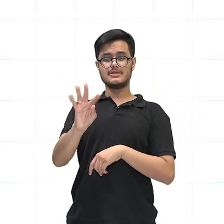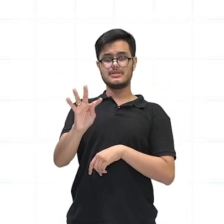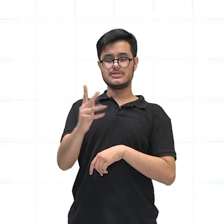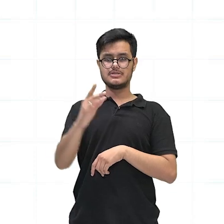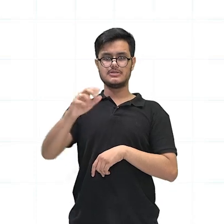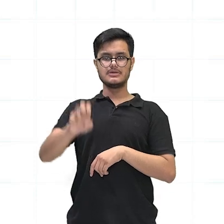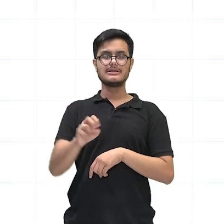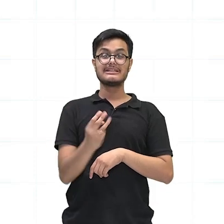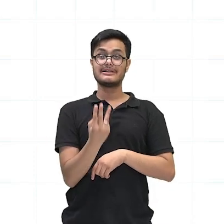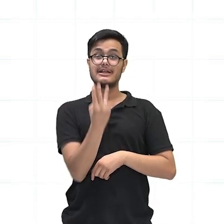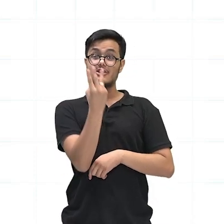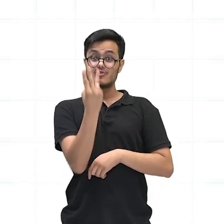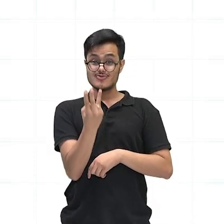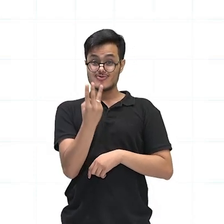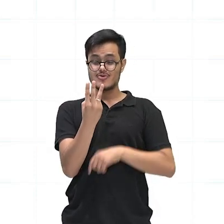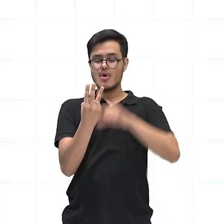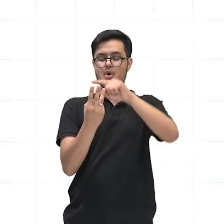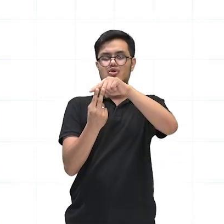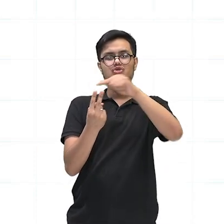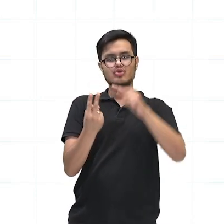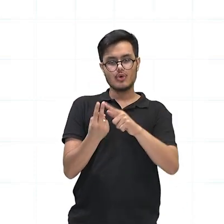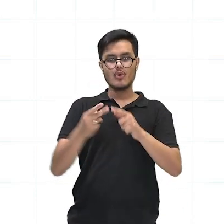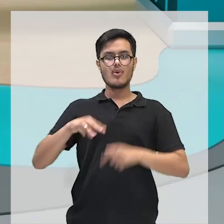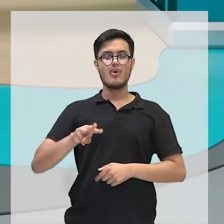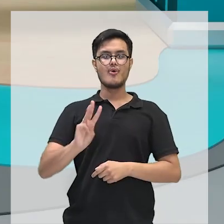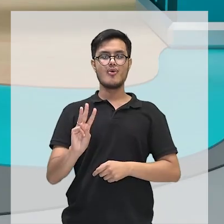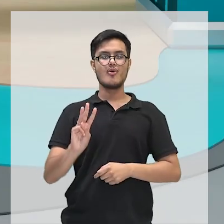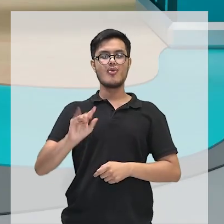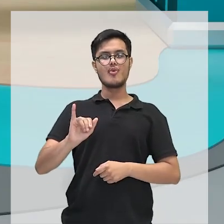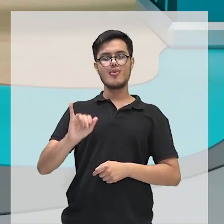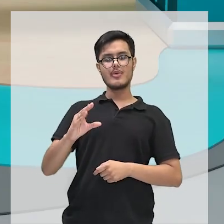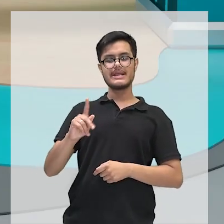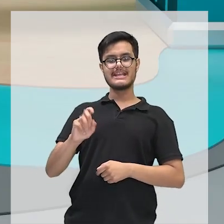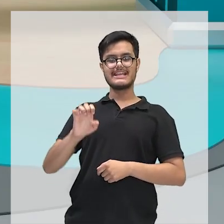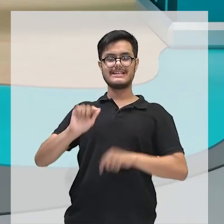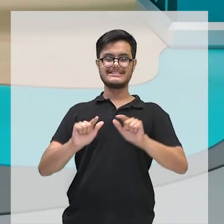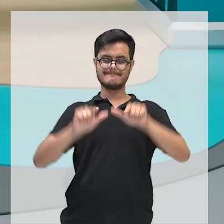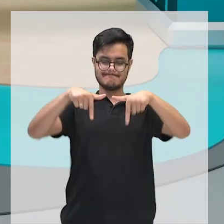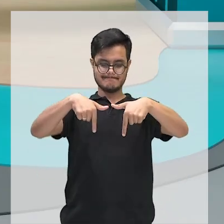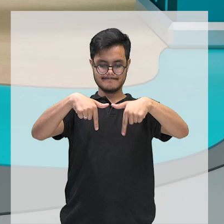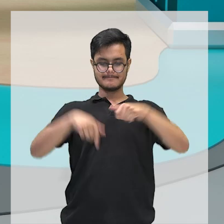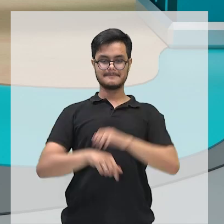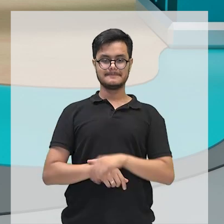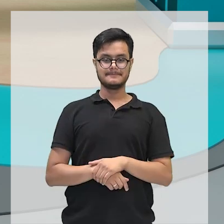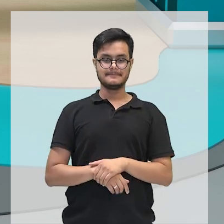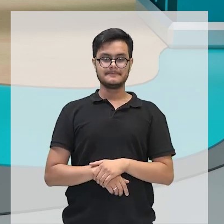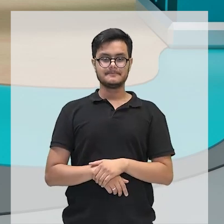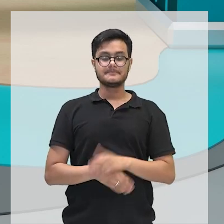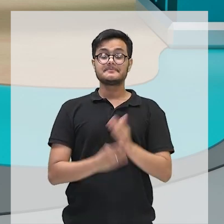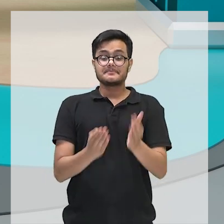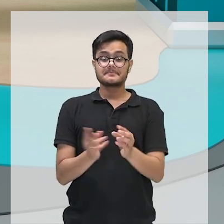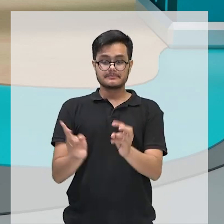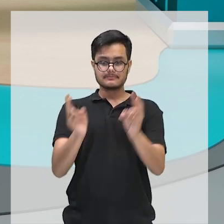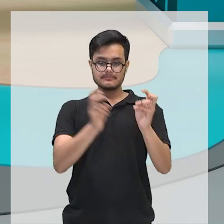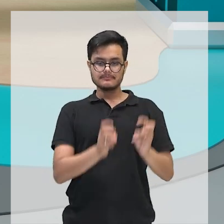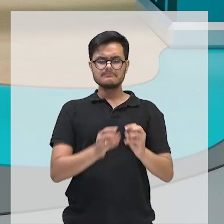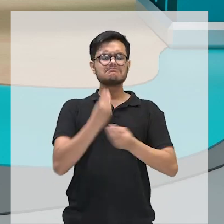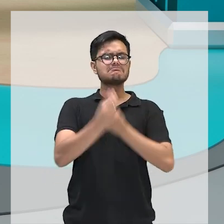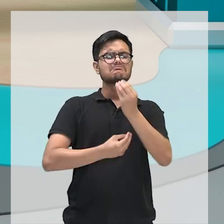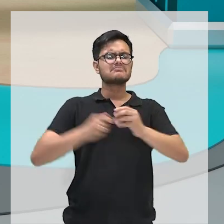2 prendedores em cima, que é o wicket, que são os wickets. Então vamos observar aqui um pouquinho